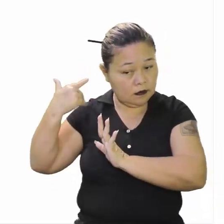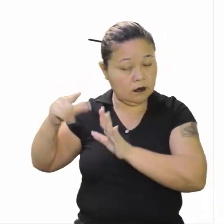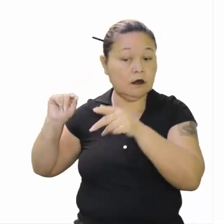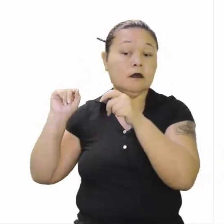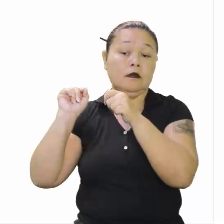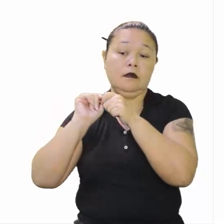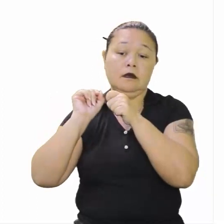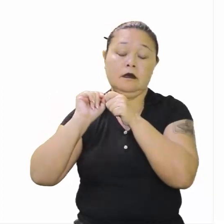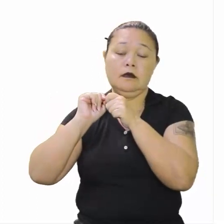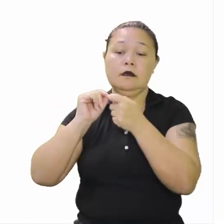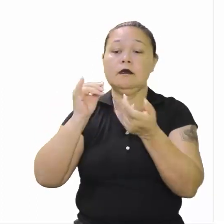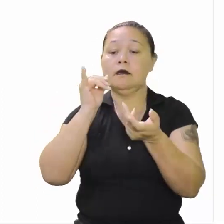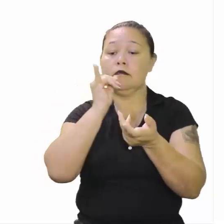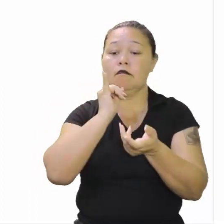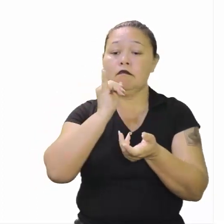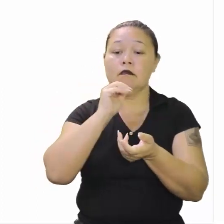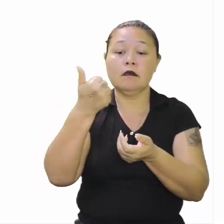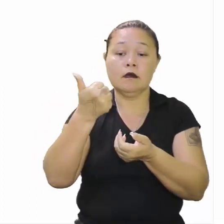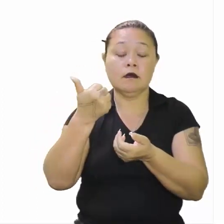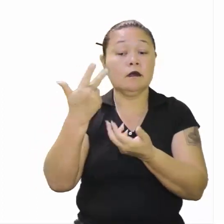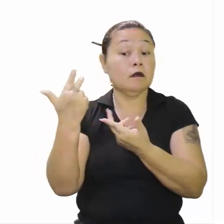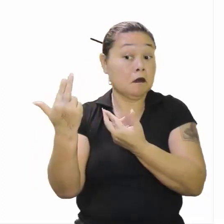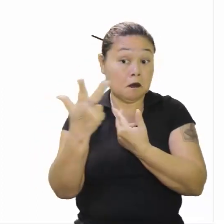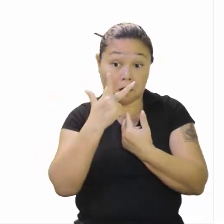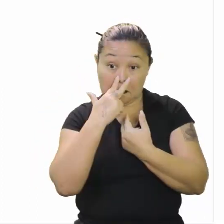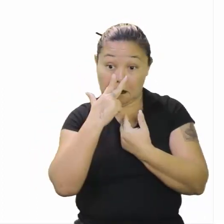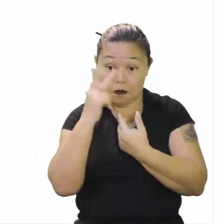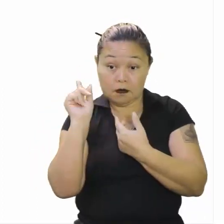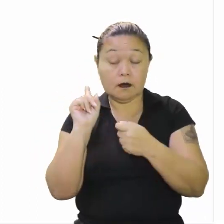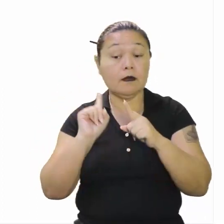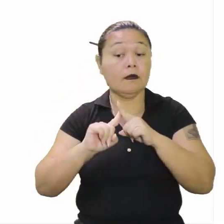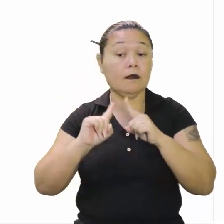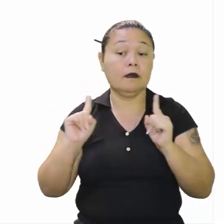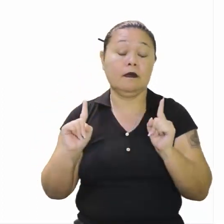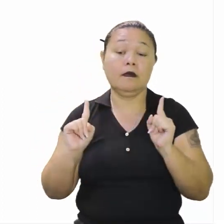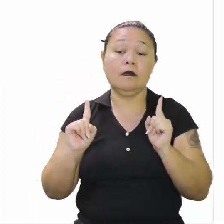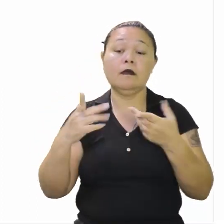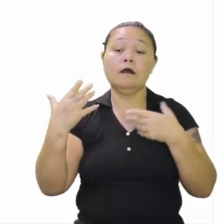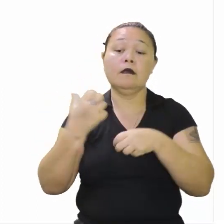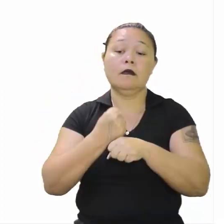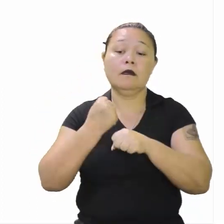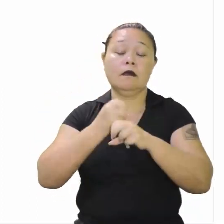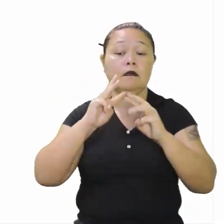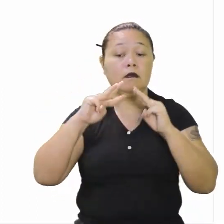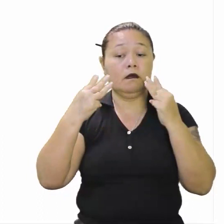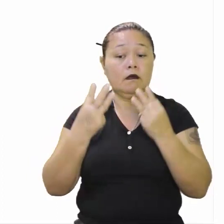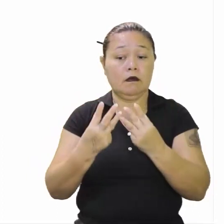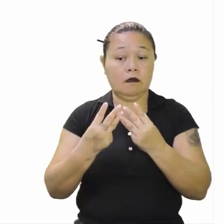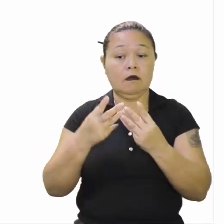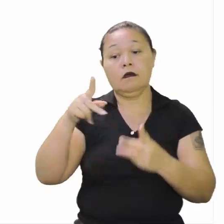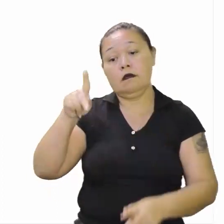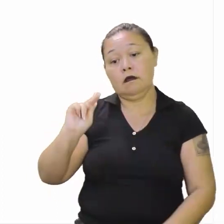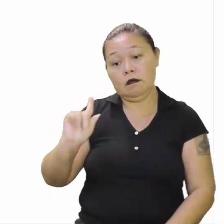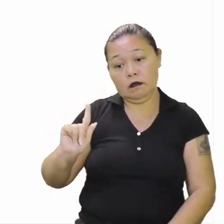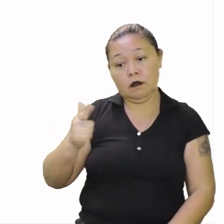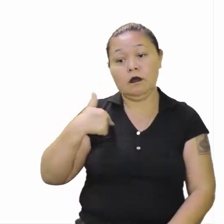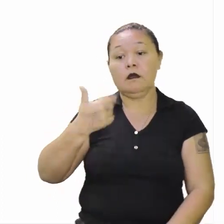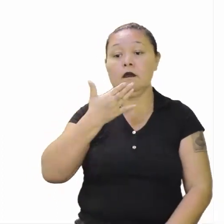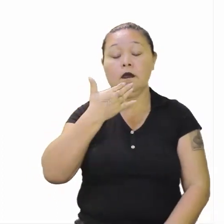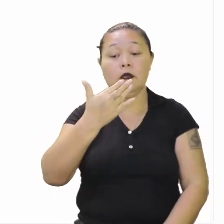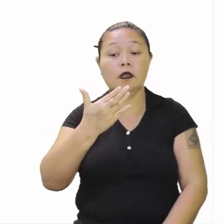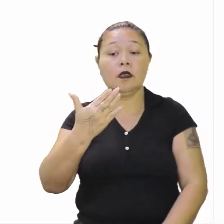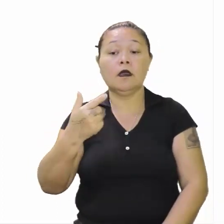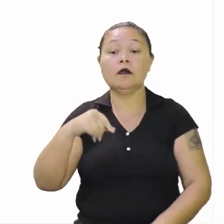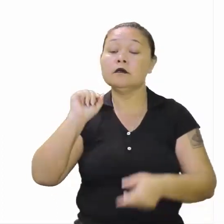no exemplo 1 algo parecido, mas calculando a massa em quilo. Aqui estamos pedindo